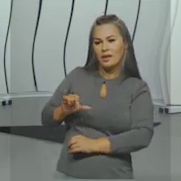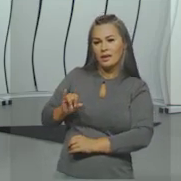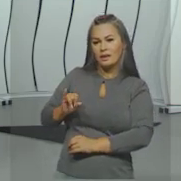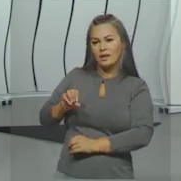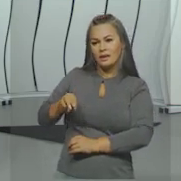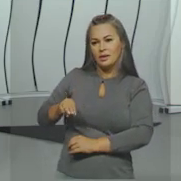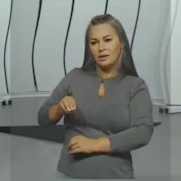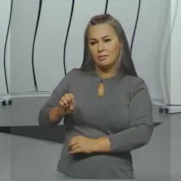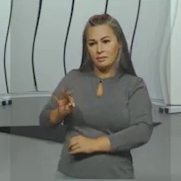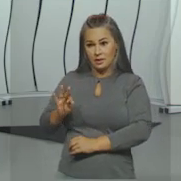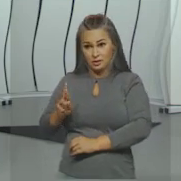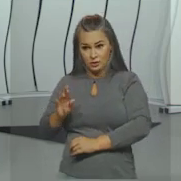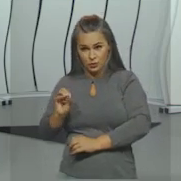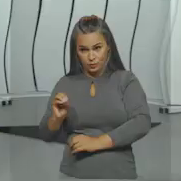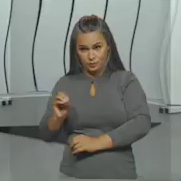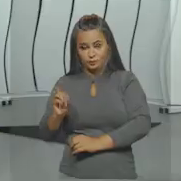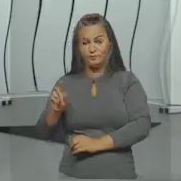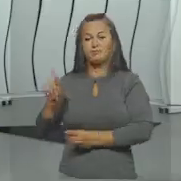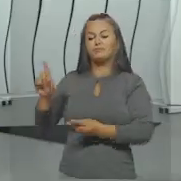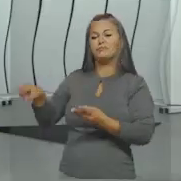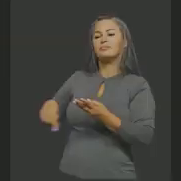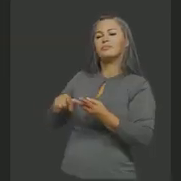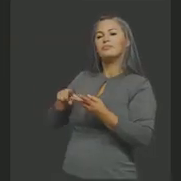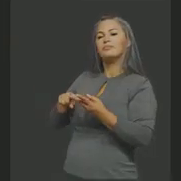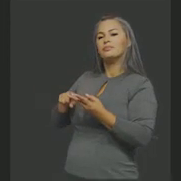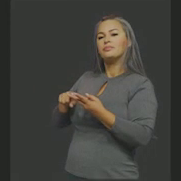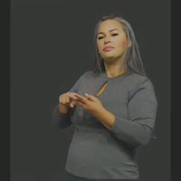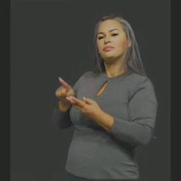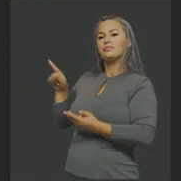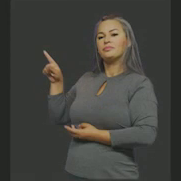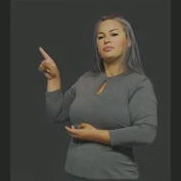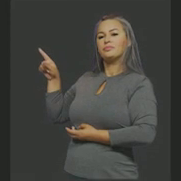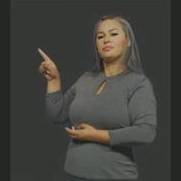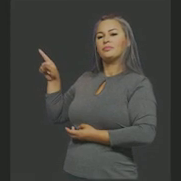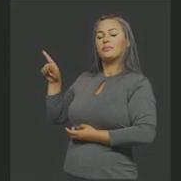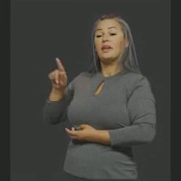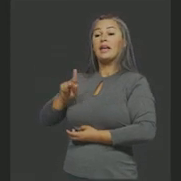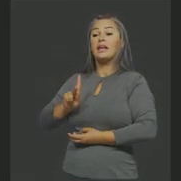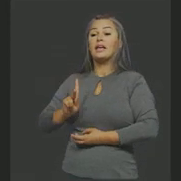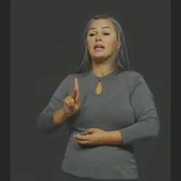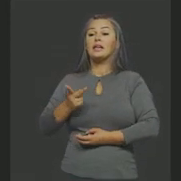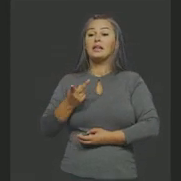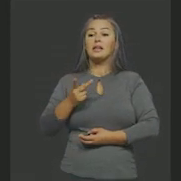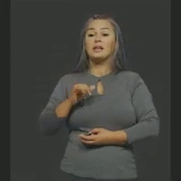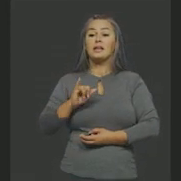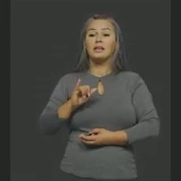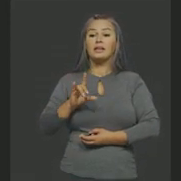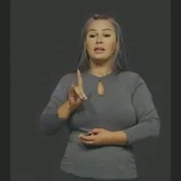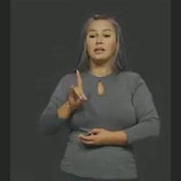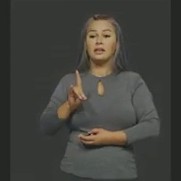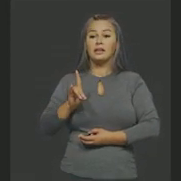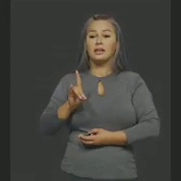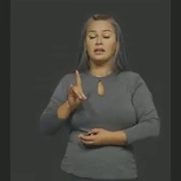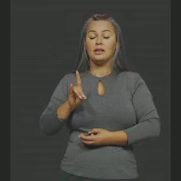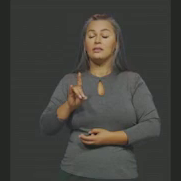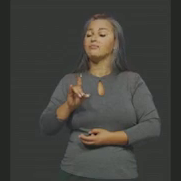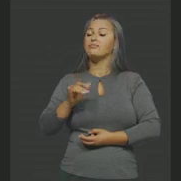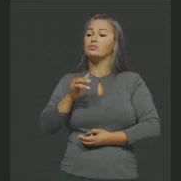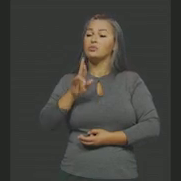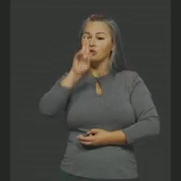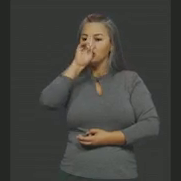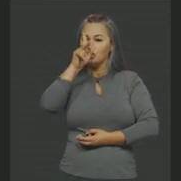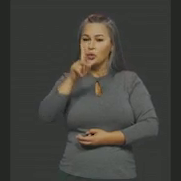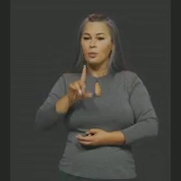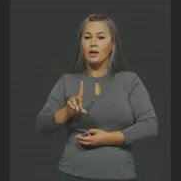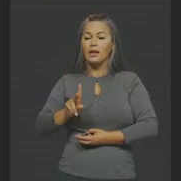feito isso. Higrômetro. O higrômetro ele vai medir a umidade relativa do ar, né, que é a quantidade de